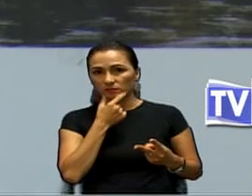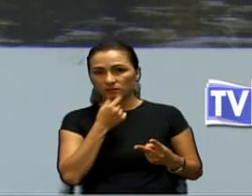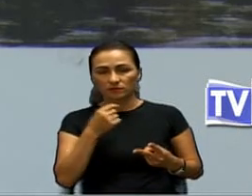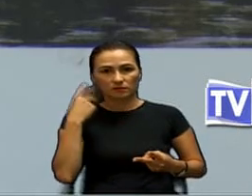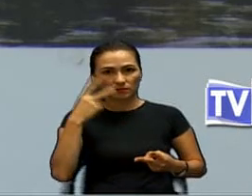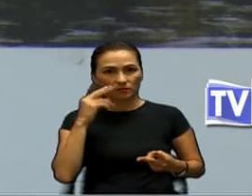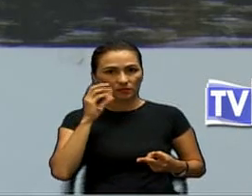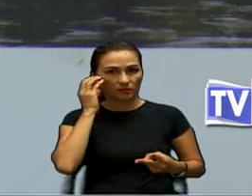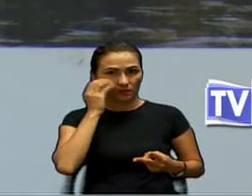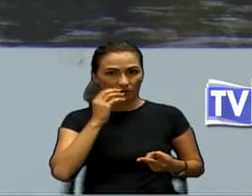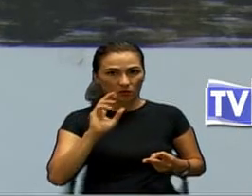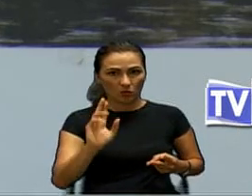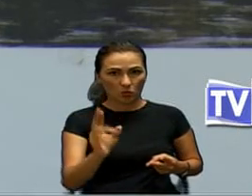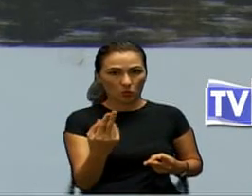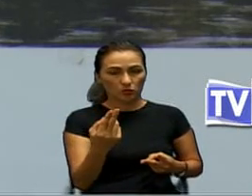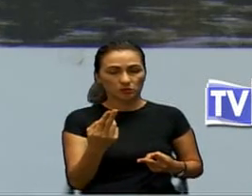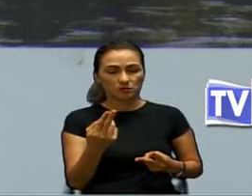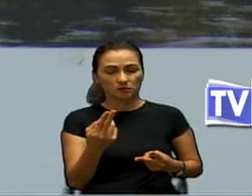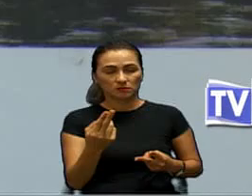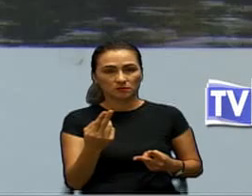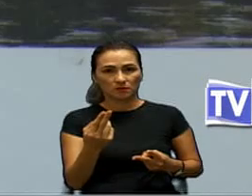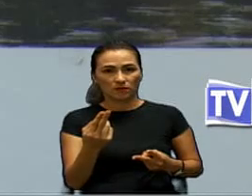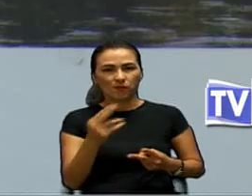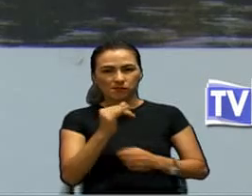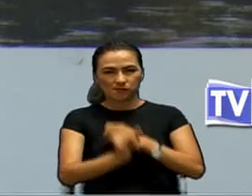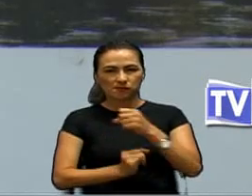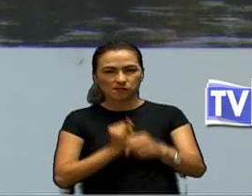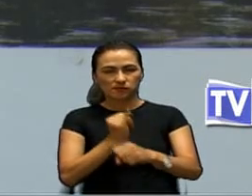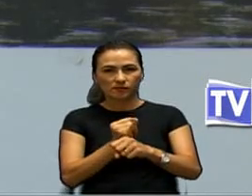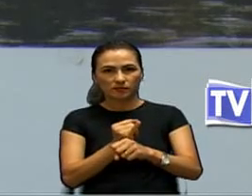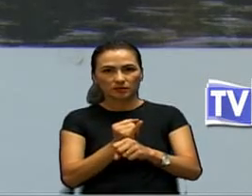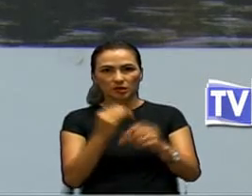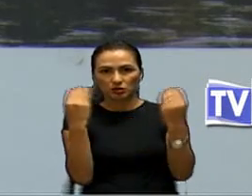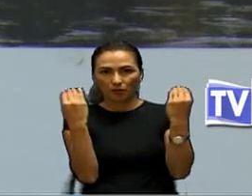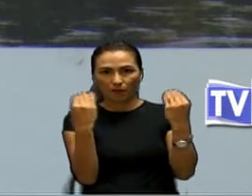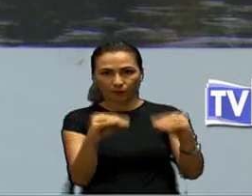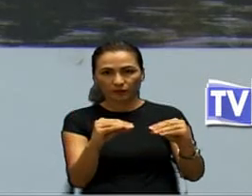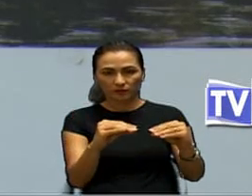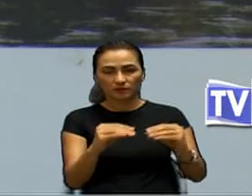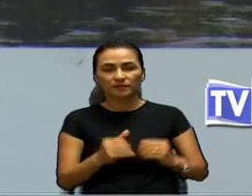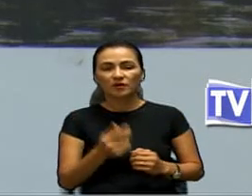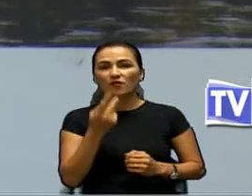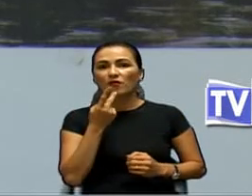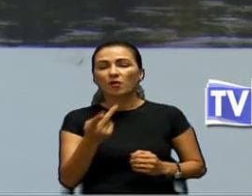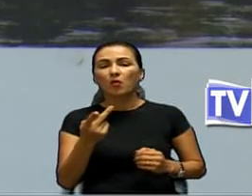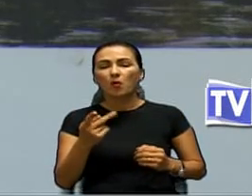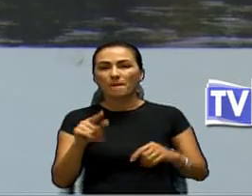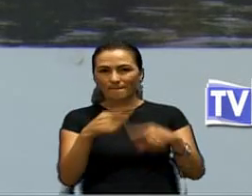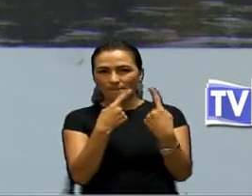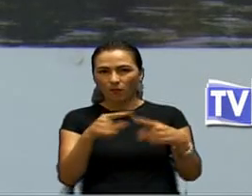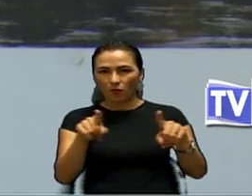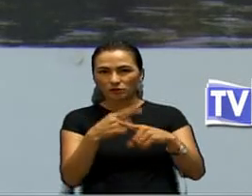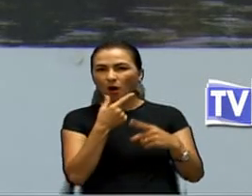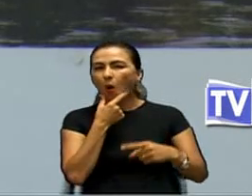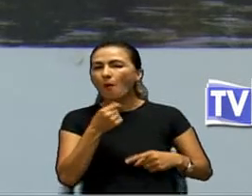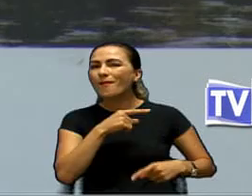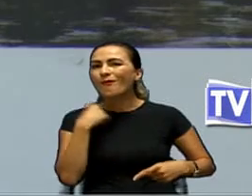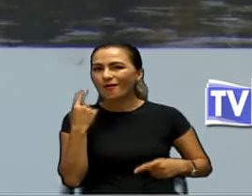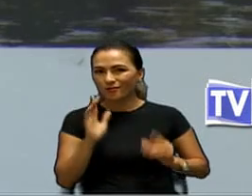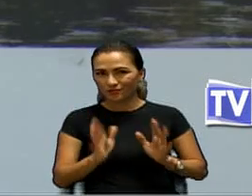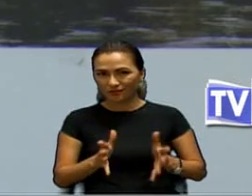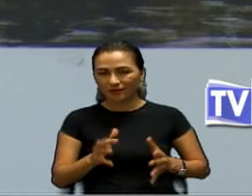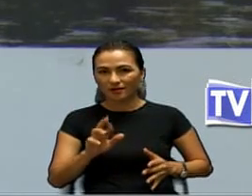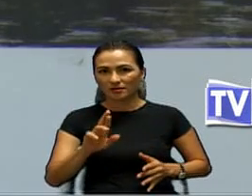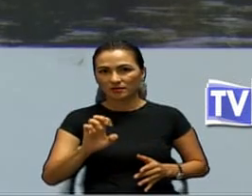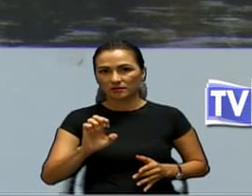Pessini. E ele se referia a uma música do senhor Renato Russo, dizendo que vamos comemorar